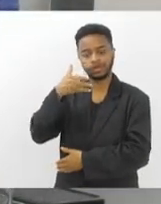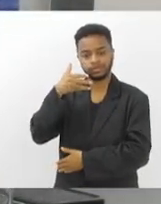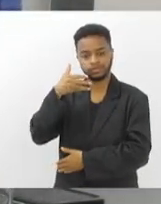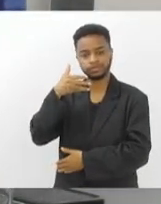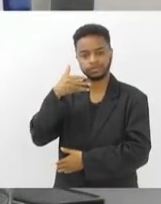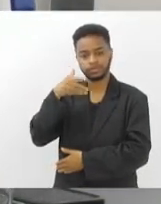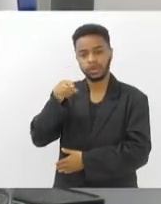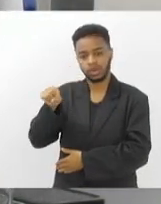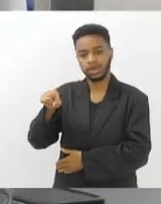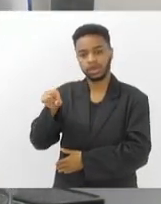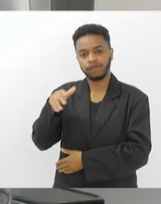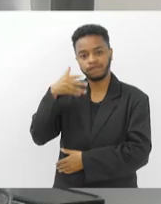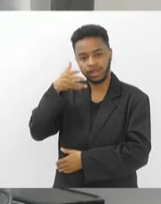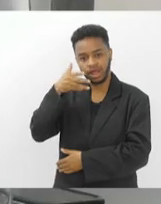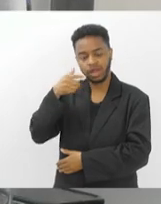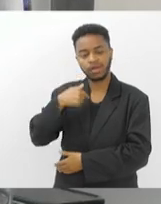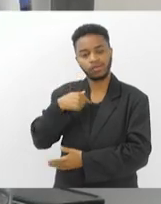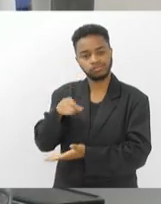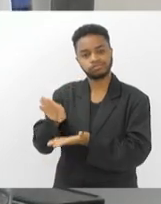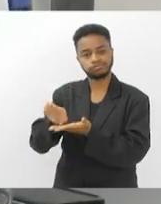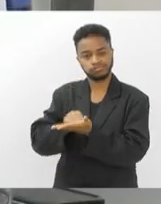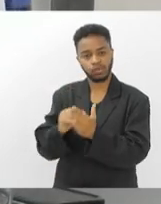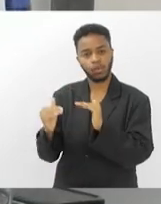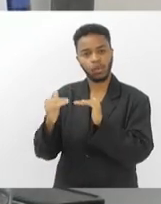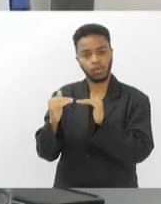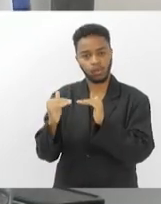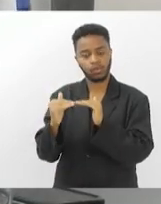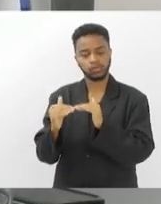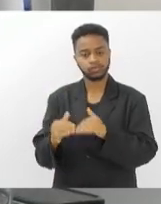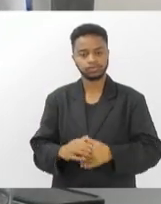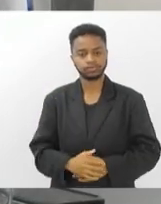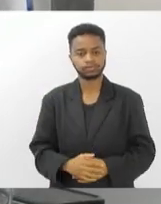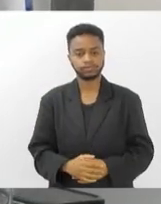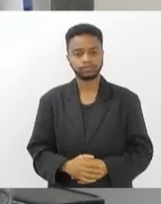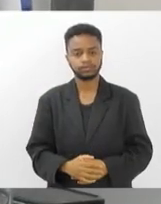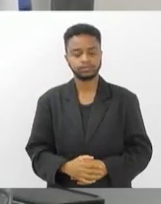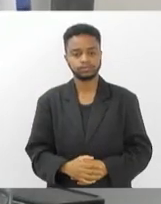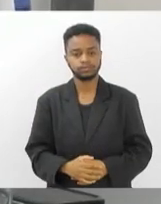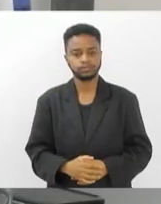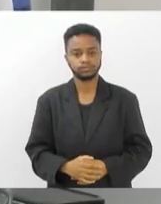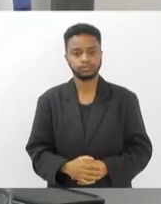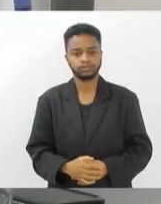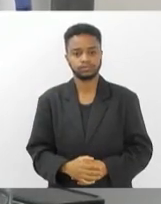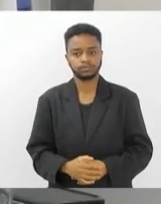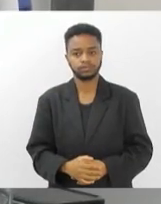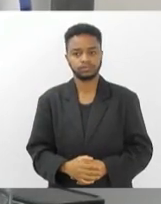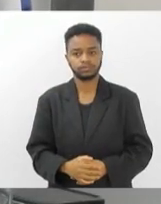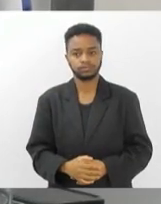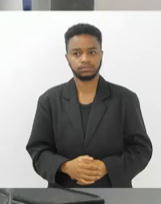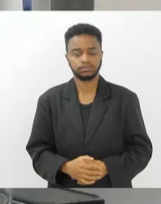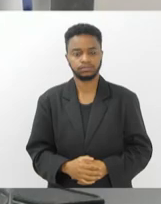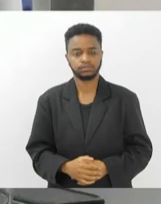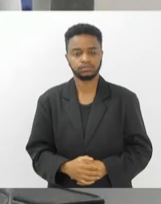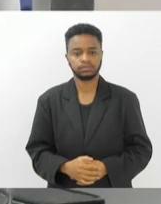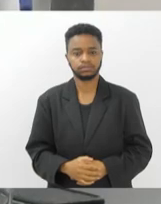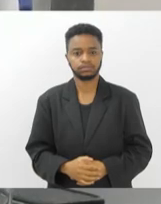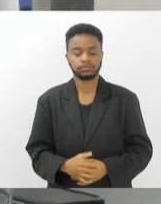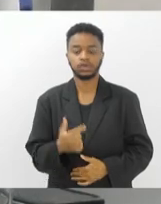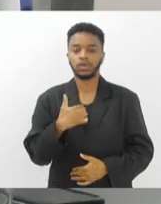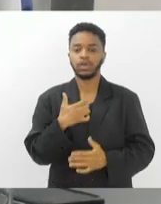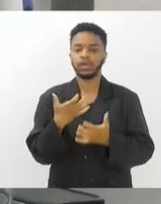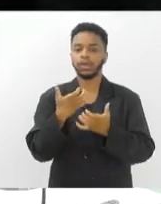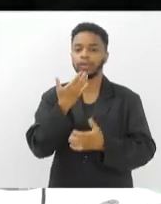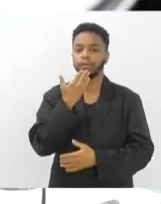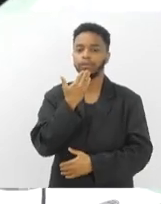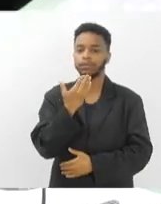faço das suas palavras as minhas. E queria até fazer um